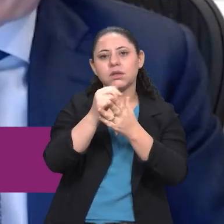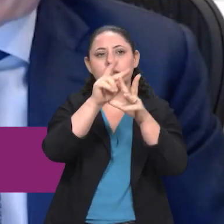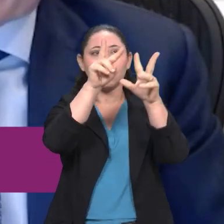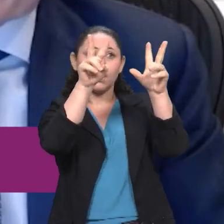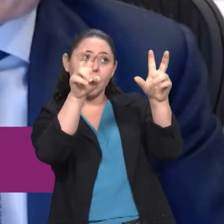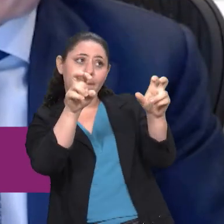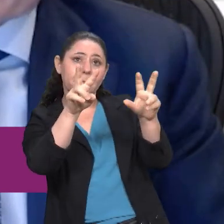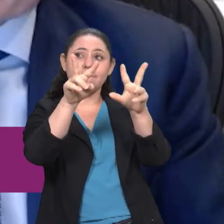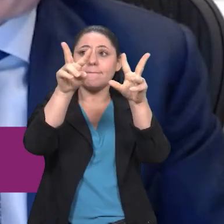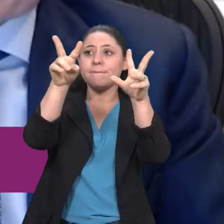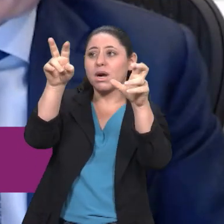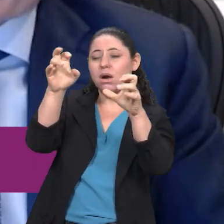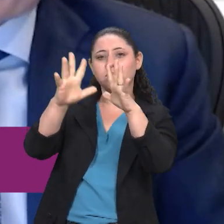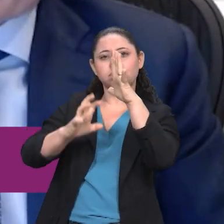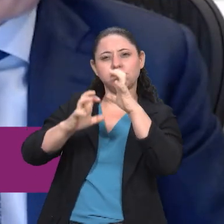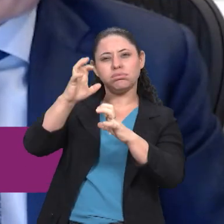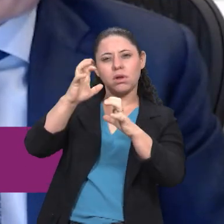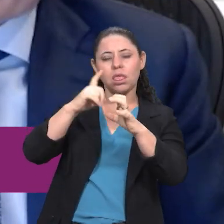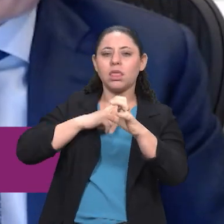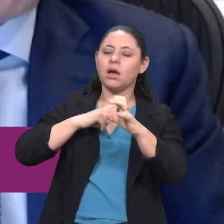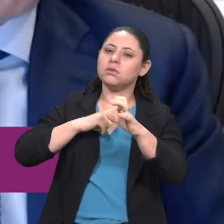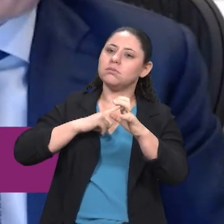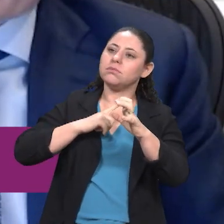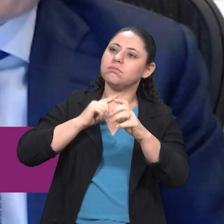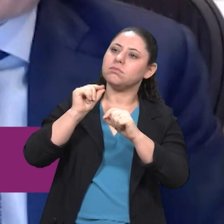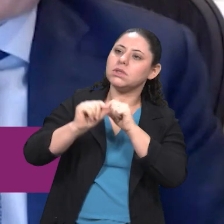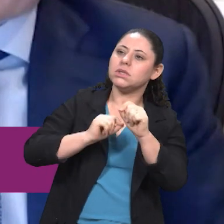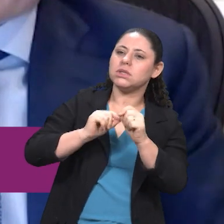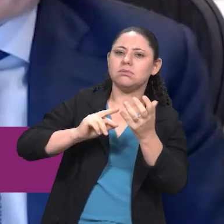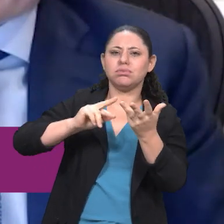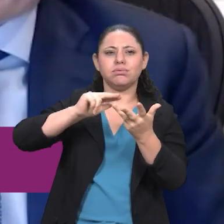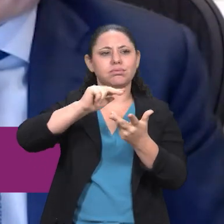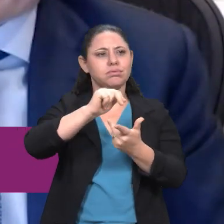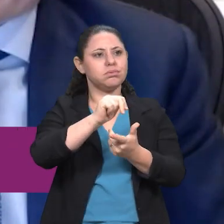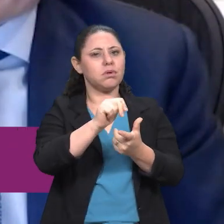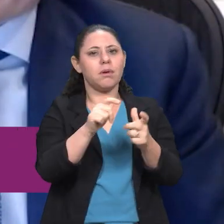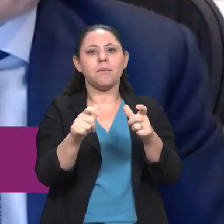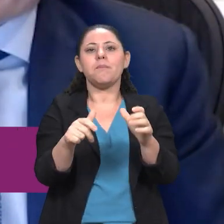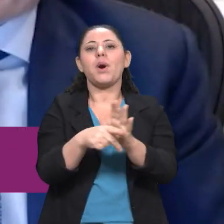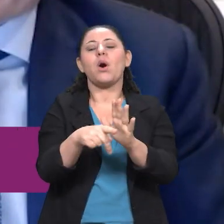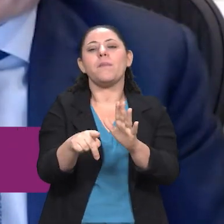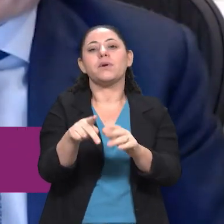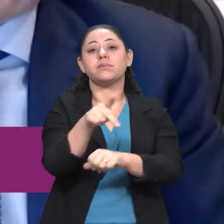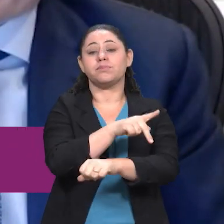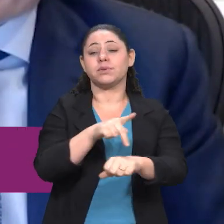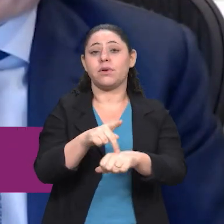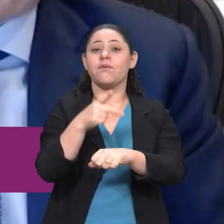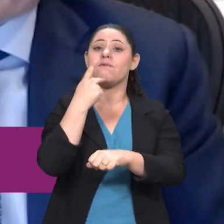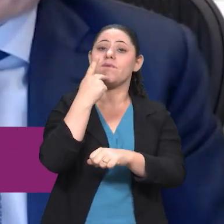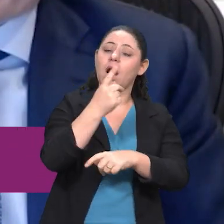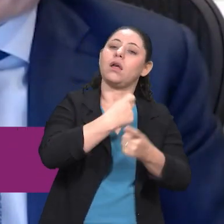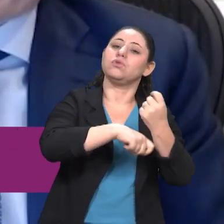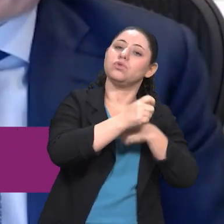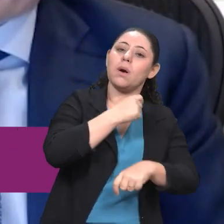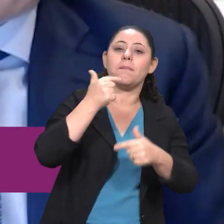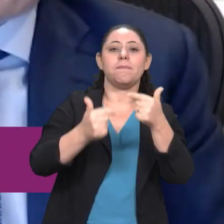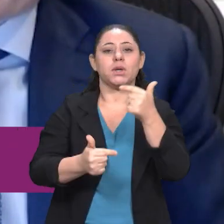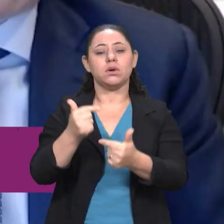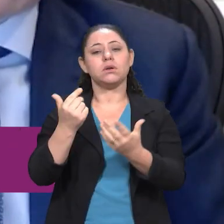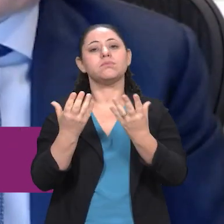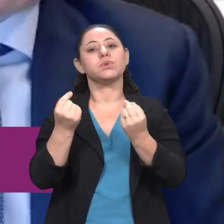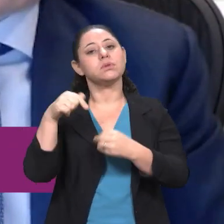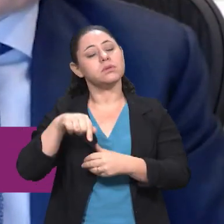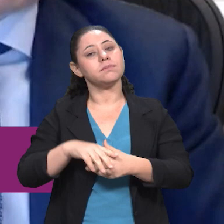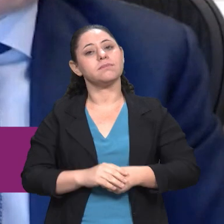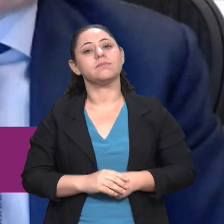trazer um pouco dessa polêmica gerada tanto nos mais diversos setores aí do nosso país, né? A gente fala de economia, de